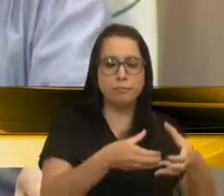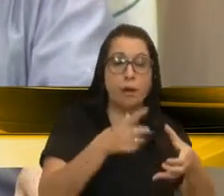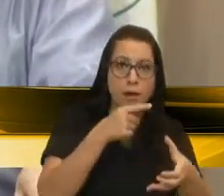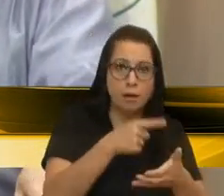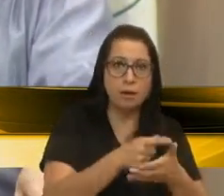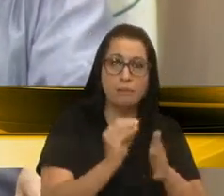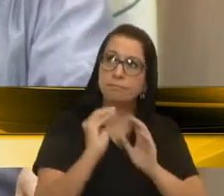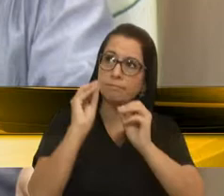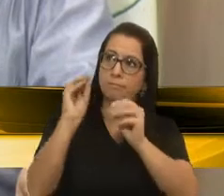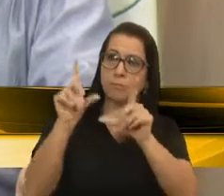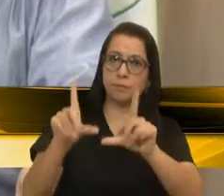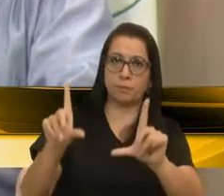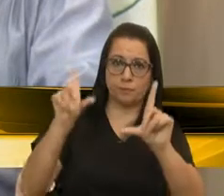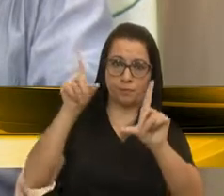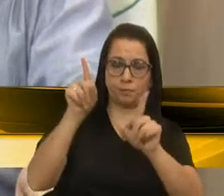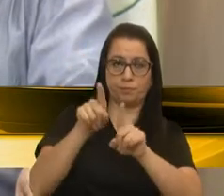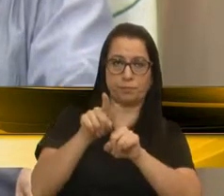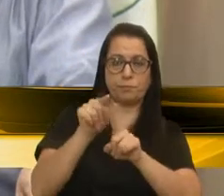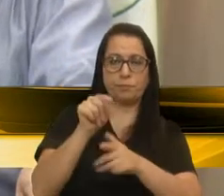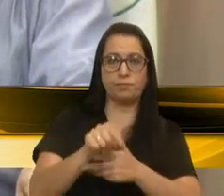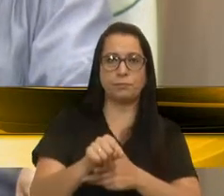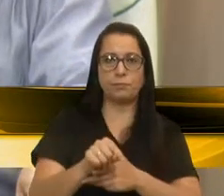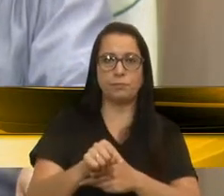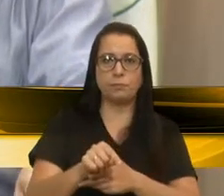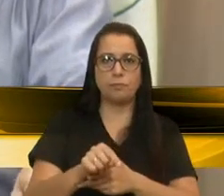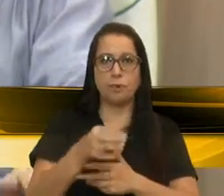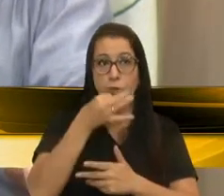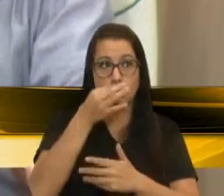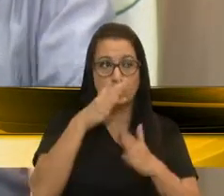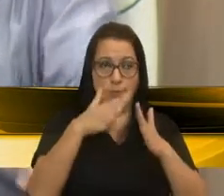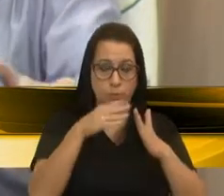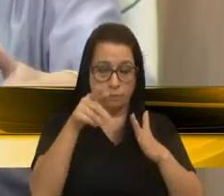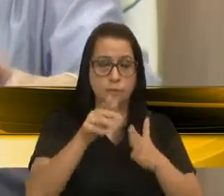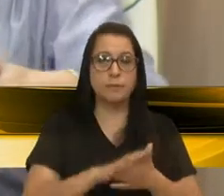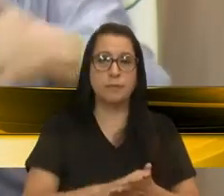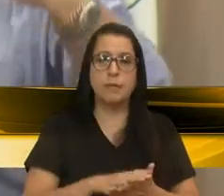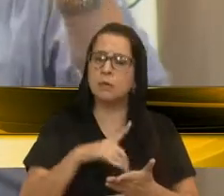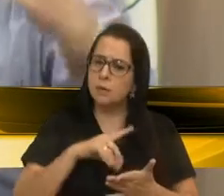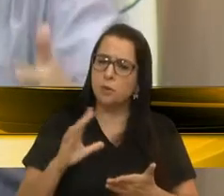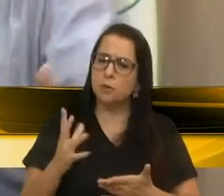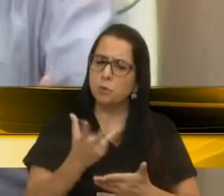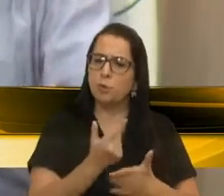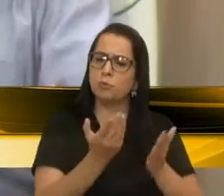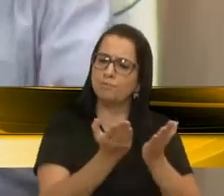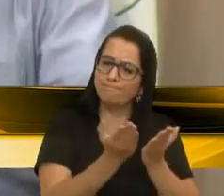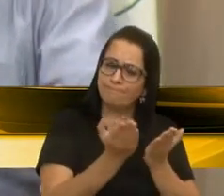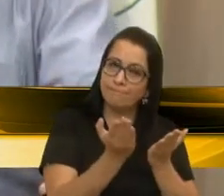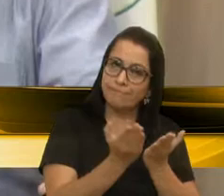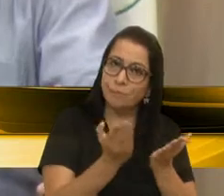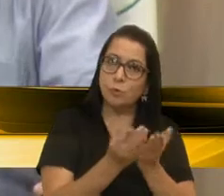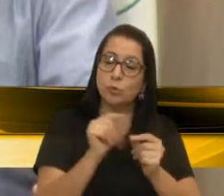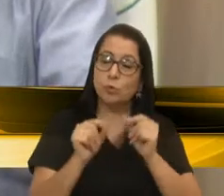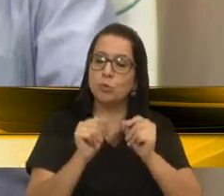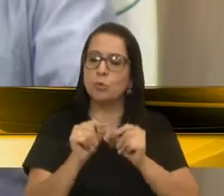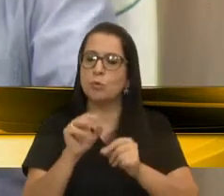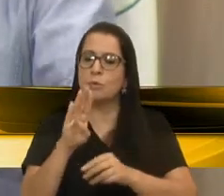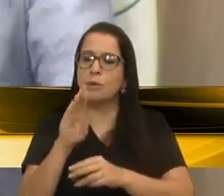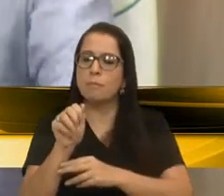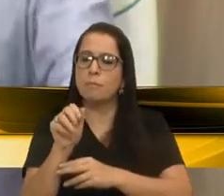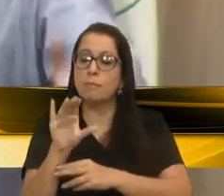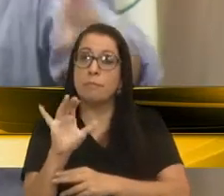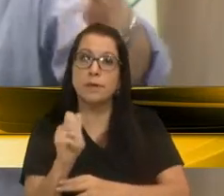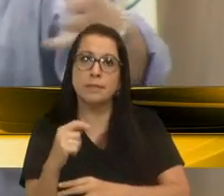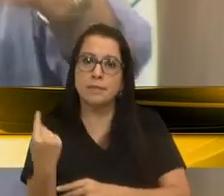colocou para casa, ele tem todo um estudo de bacias, né? Para quem